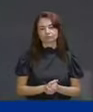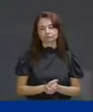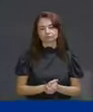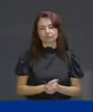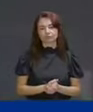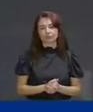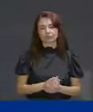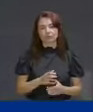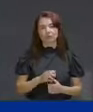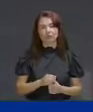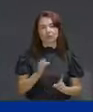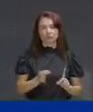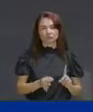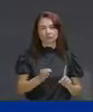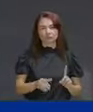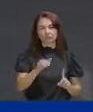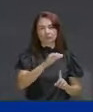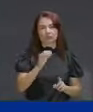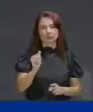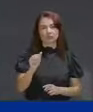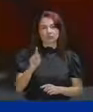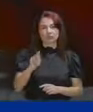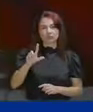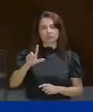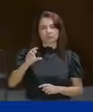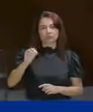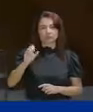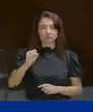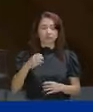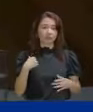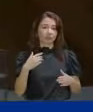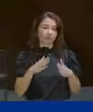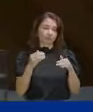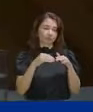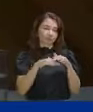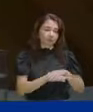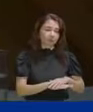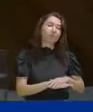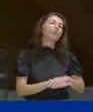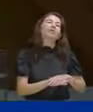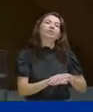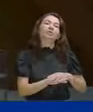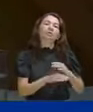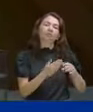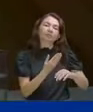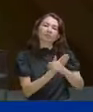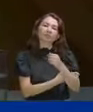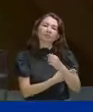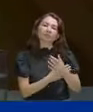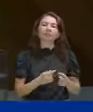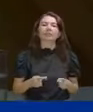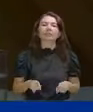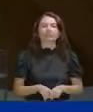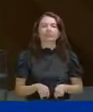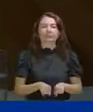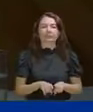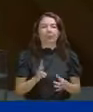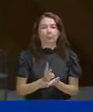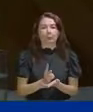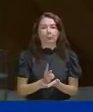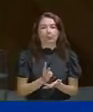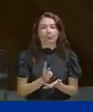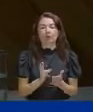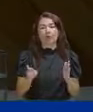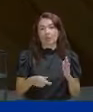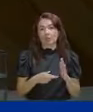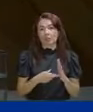Torque colocou, de eu ter pedido o arquivamento. Né, e Foco na continuar, juíza então, Paola Santos. Ela é branca, de cabelos